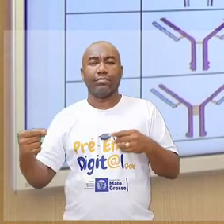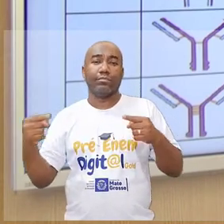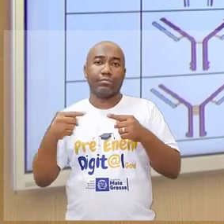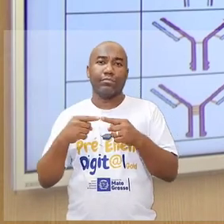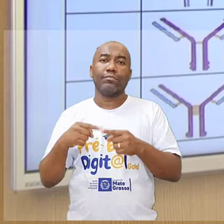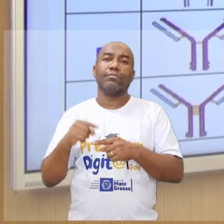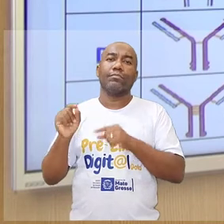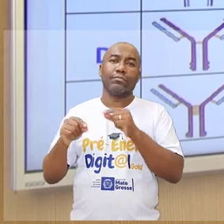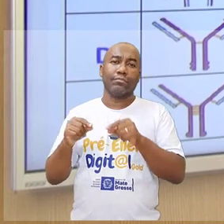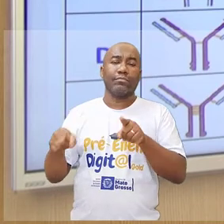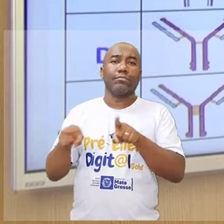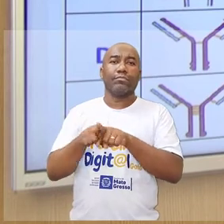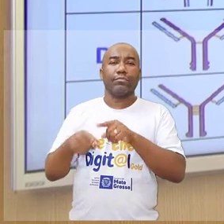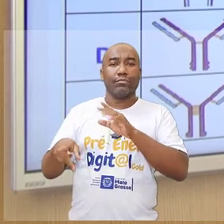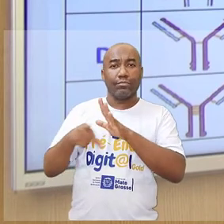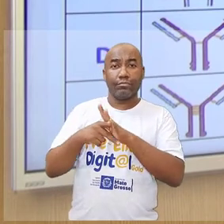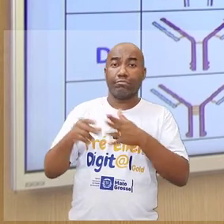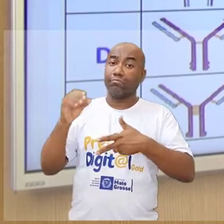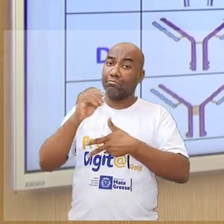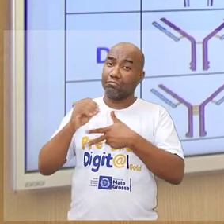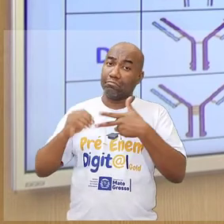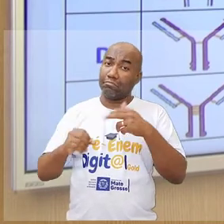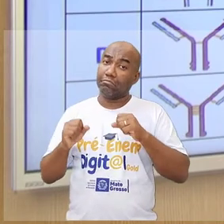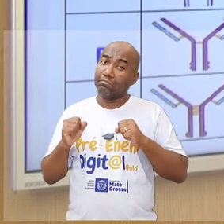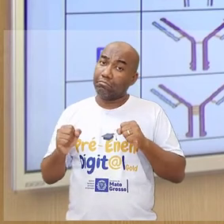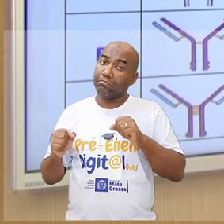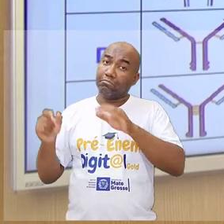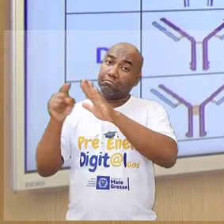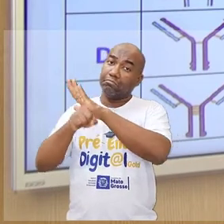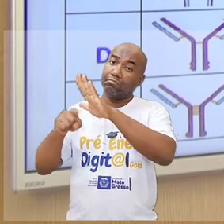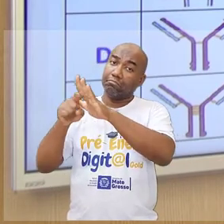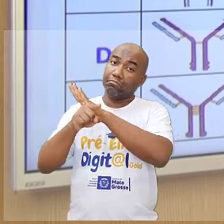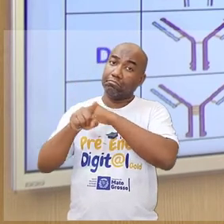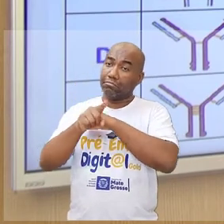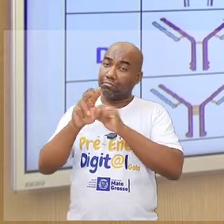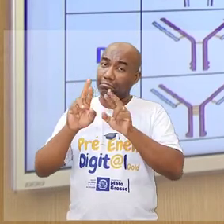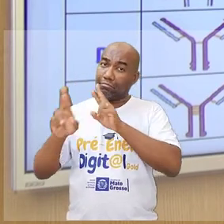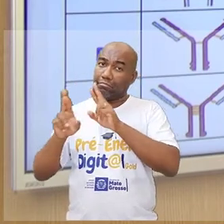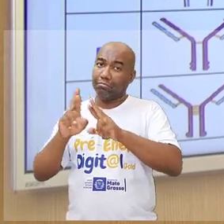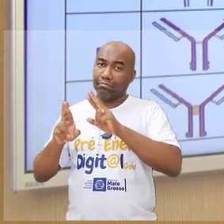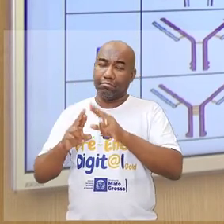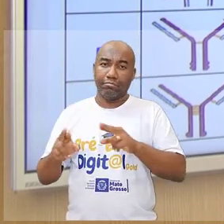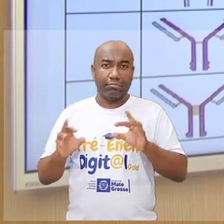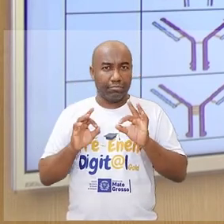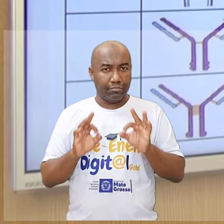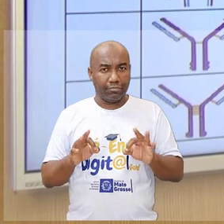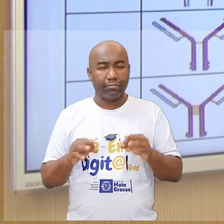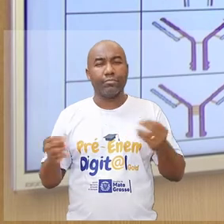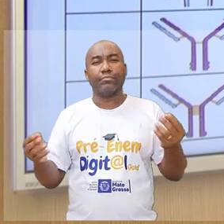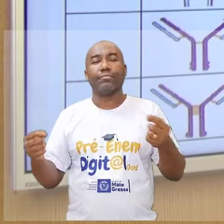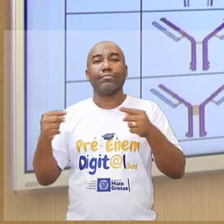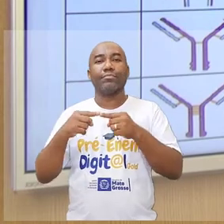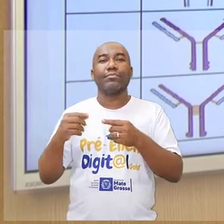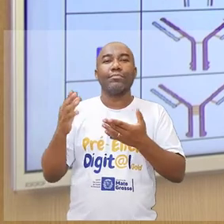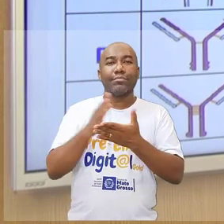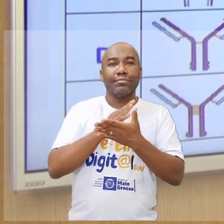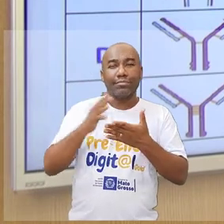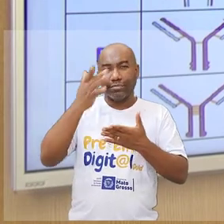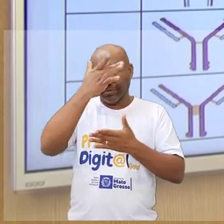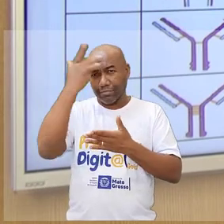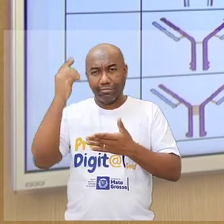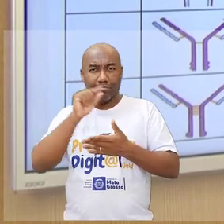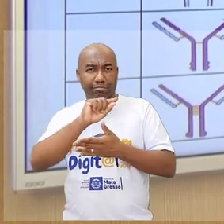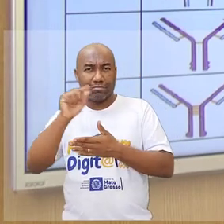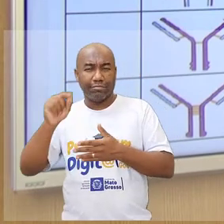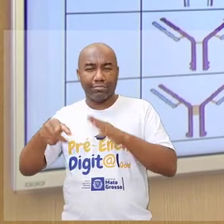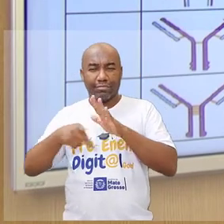textos nos vestibulares podem cobrar isso, no Enem pode cobrar isso. Muito bem, quando as pessoas foram acometidas